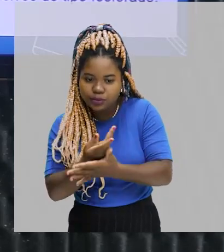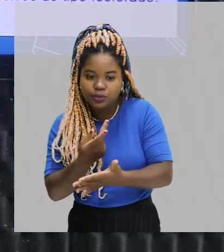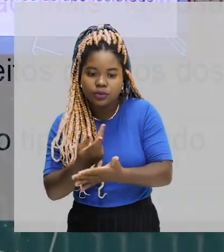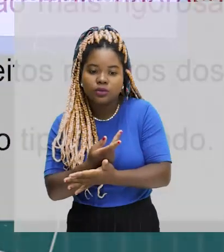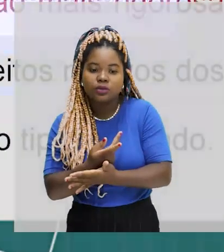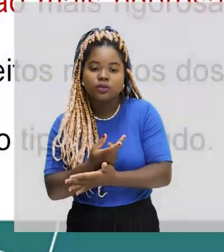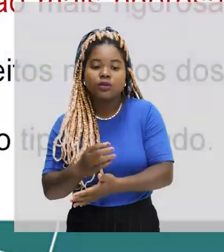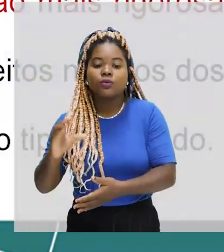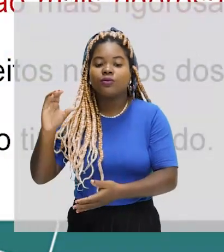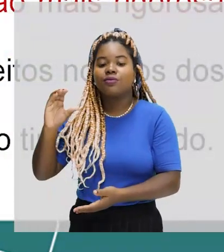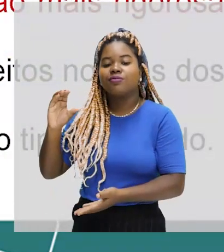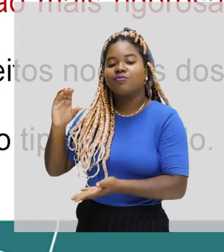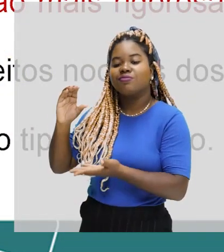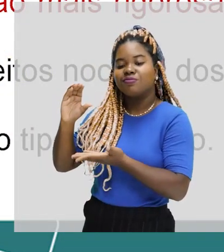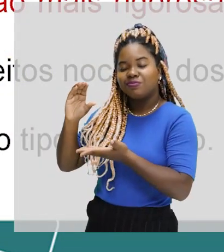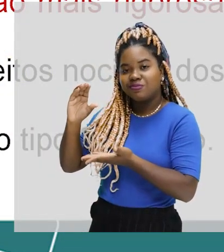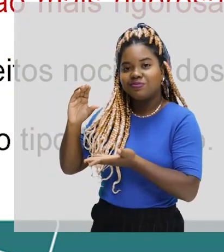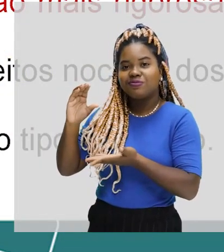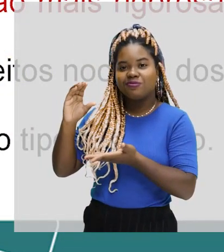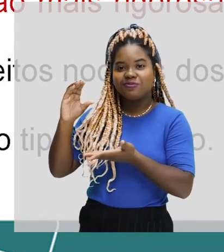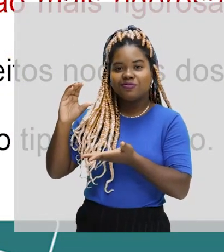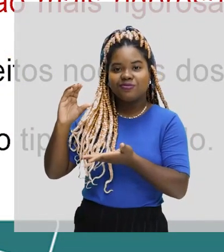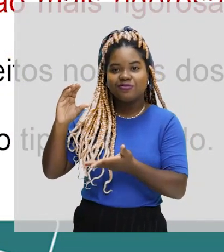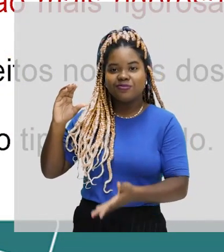erradamente. Que é bem aqui, ó.